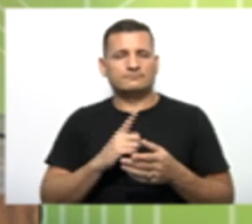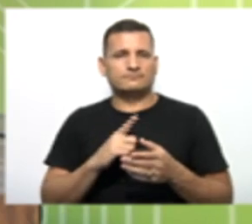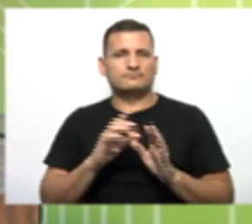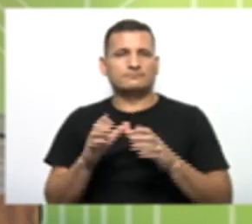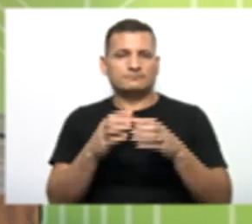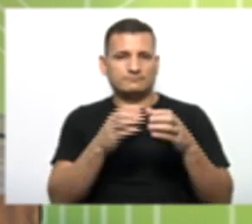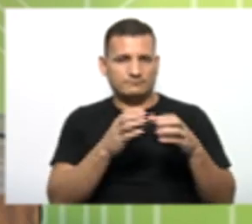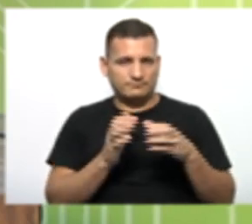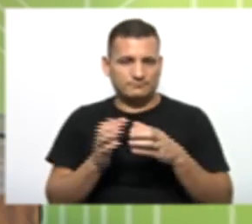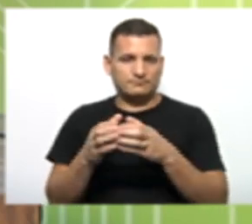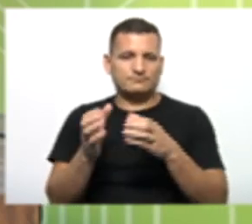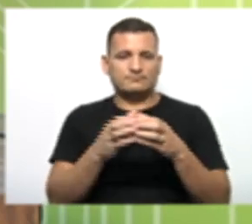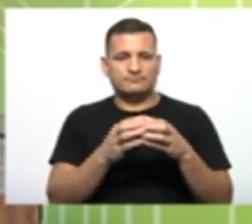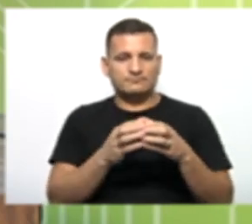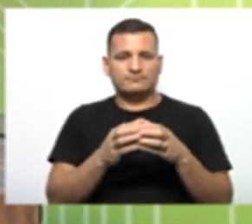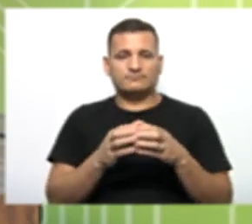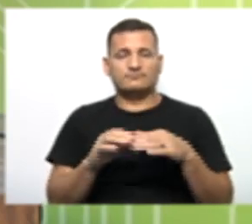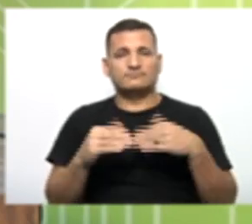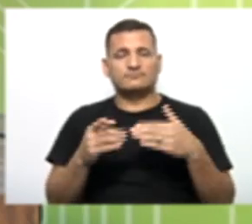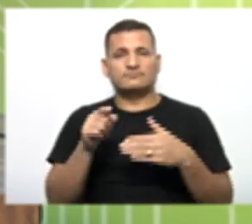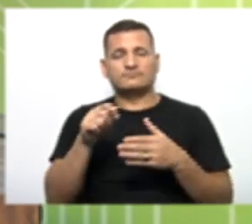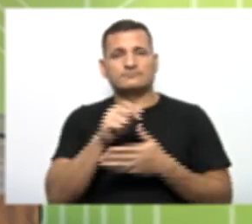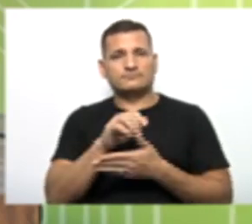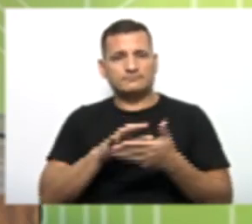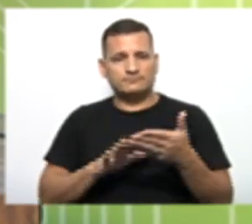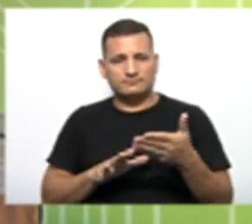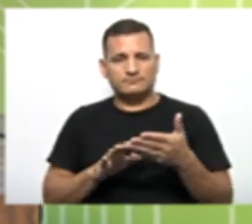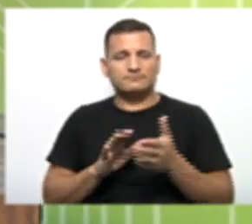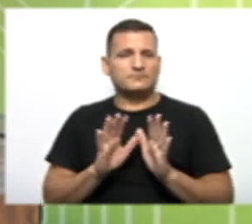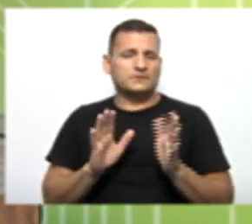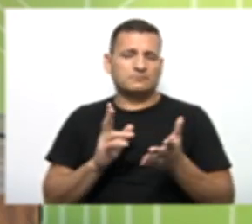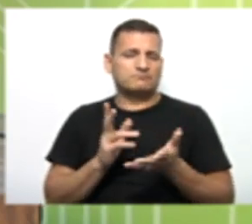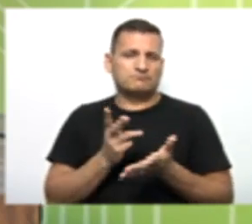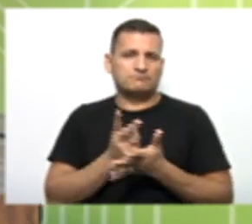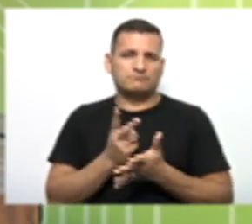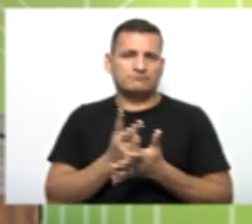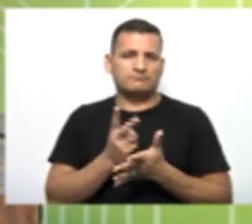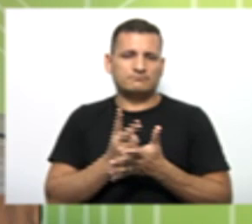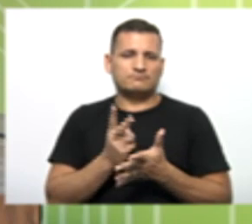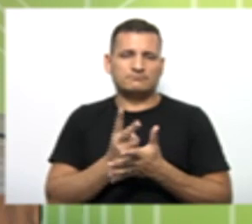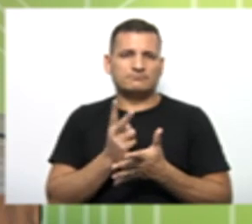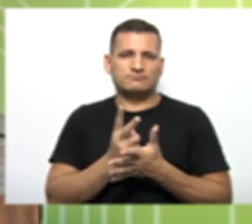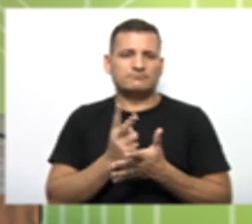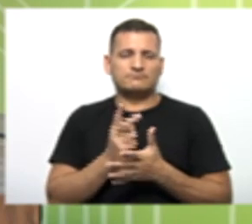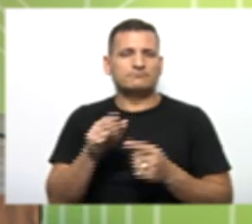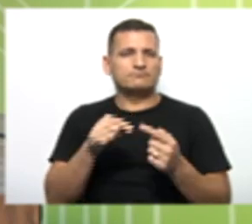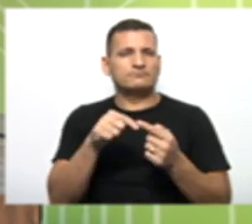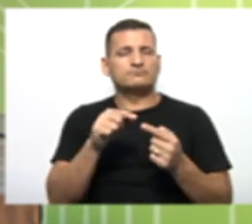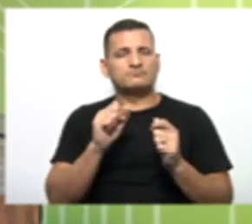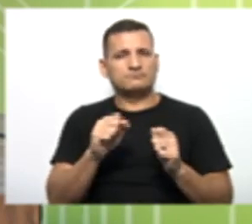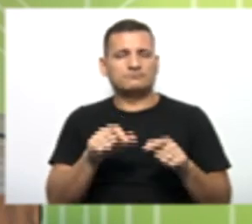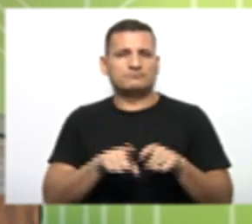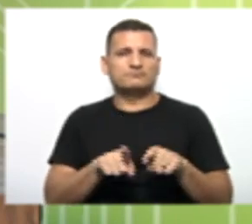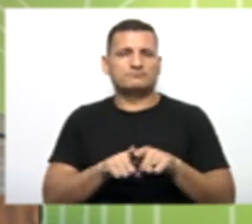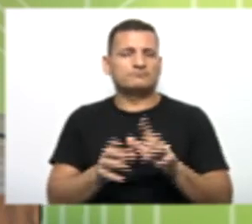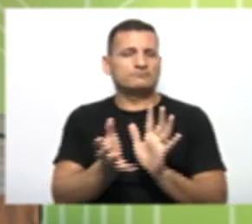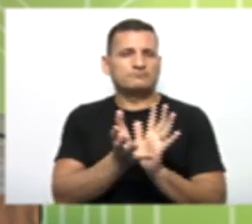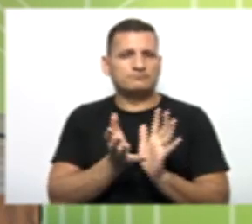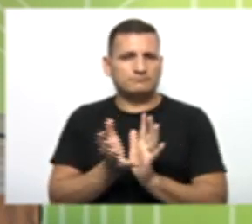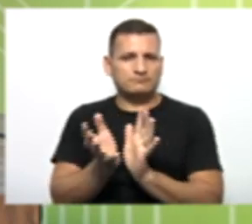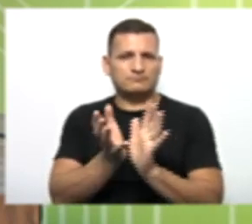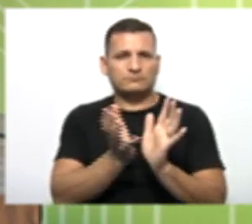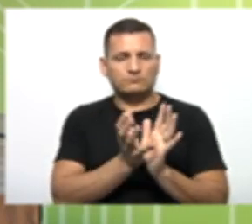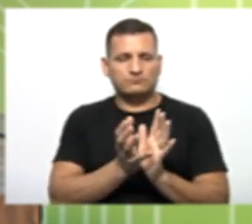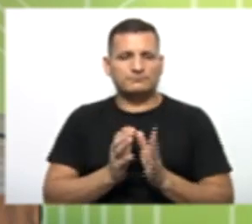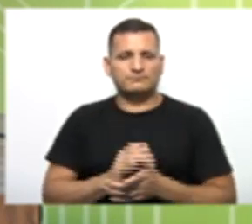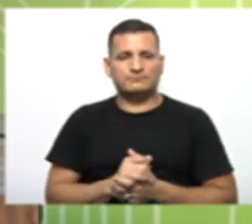grupo, então essa atividade vai seguir a mesma lógica, ou seja, pode ser realizada em grupo também. Ou